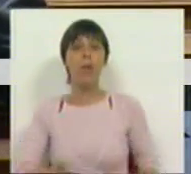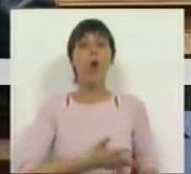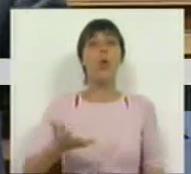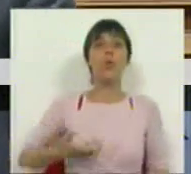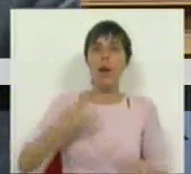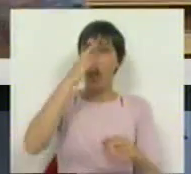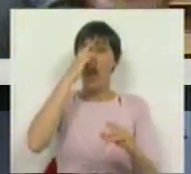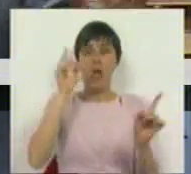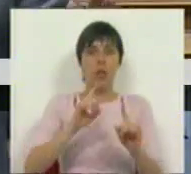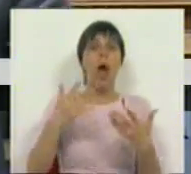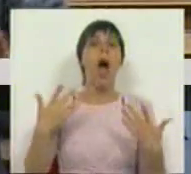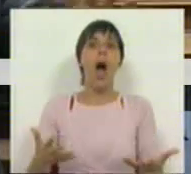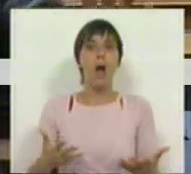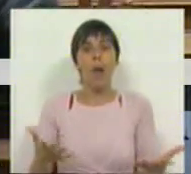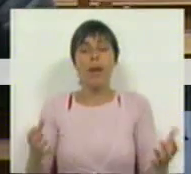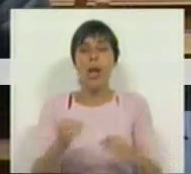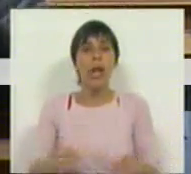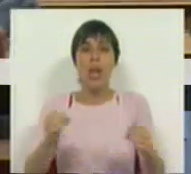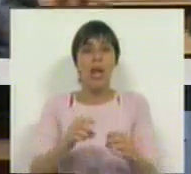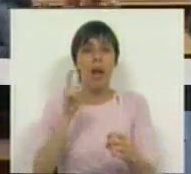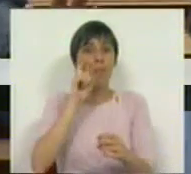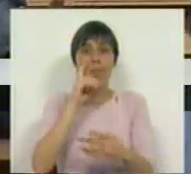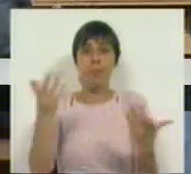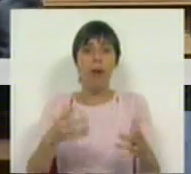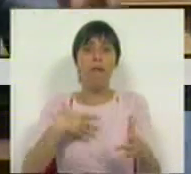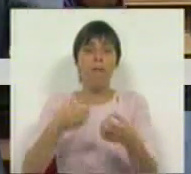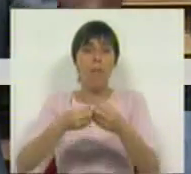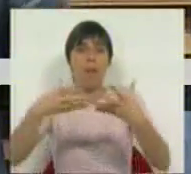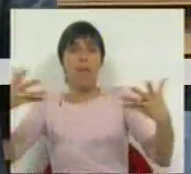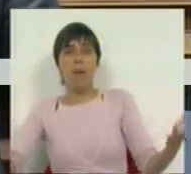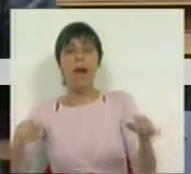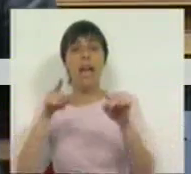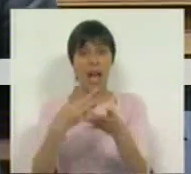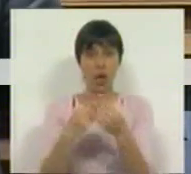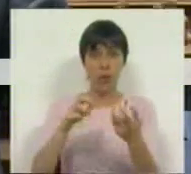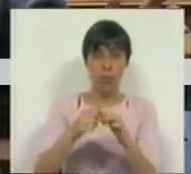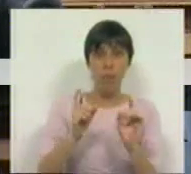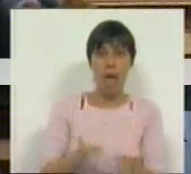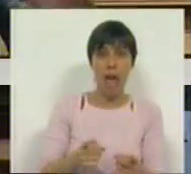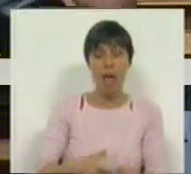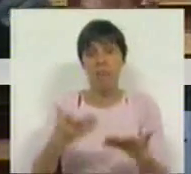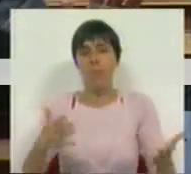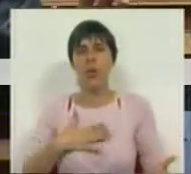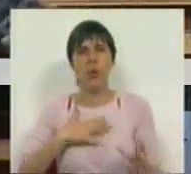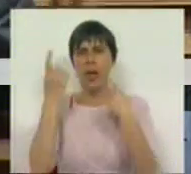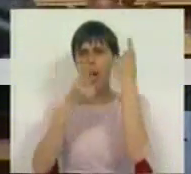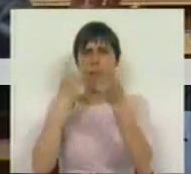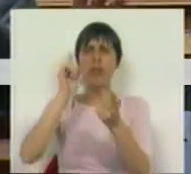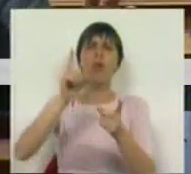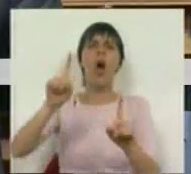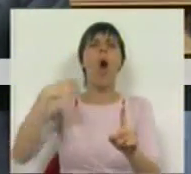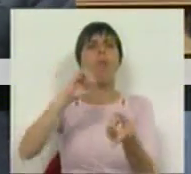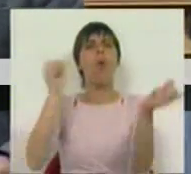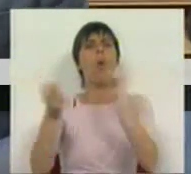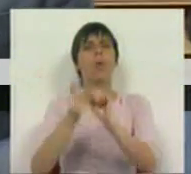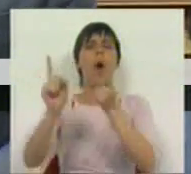não se aguentava e agora ninguém tem mão no desemprego porque não para de aumentar. Ora, se isto é resolver problemas, eu nem quero pensar o que era o reverso da